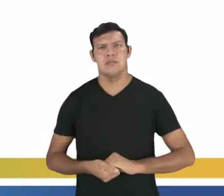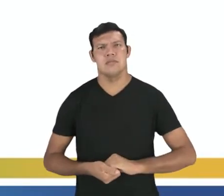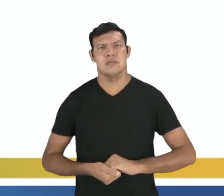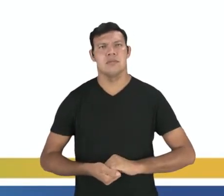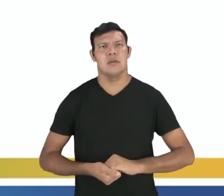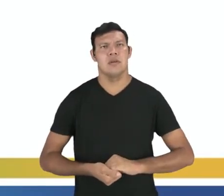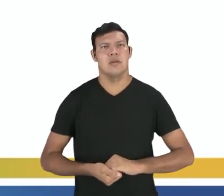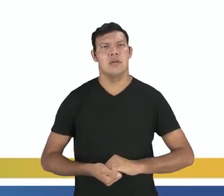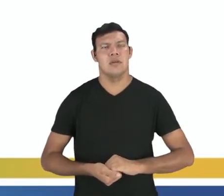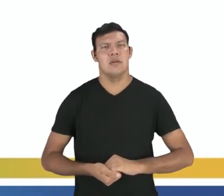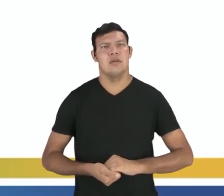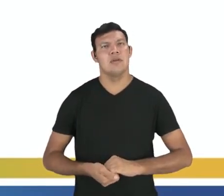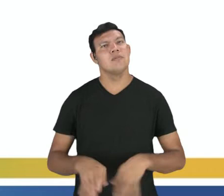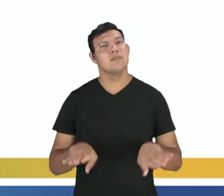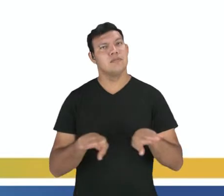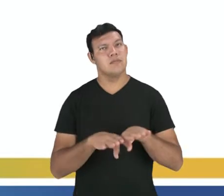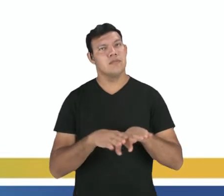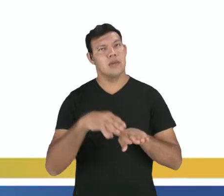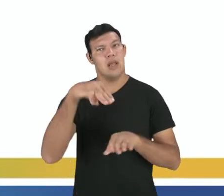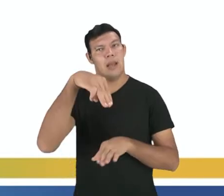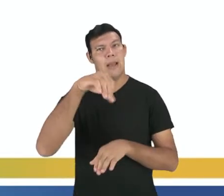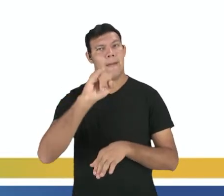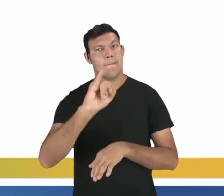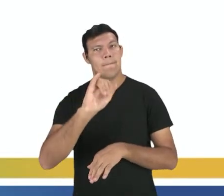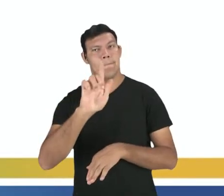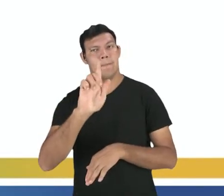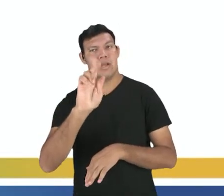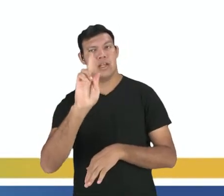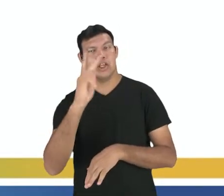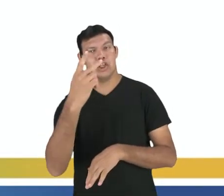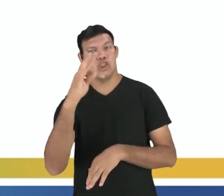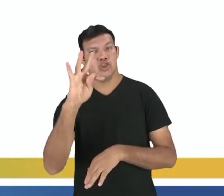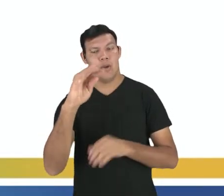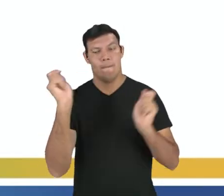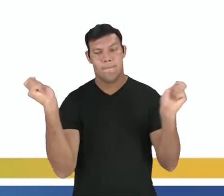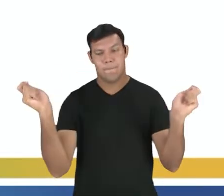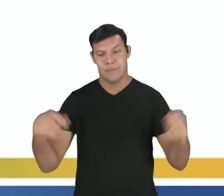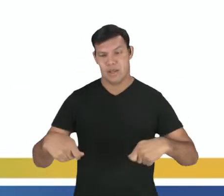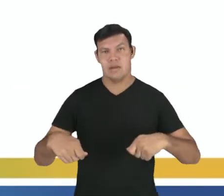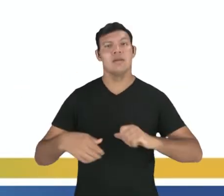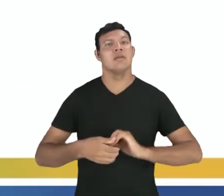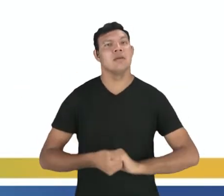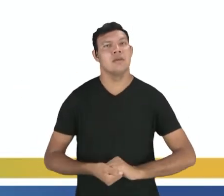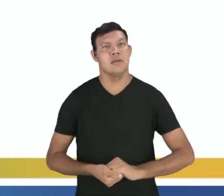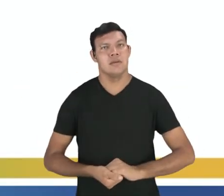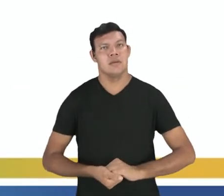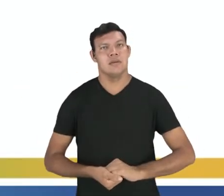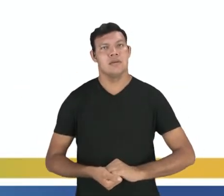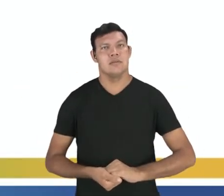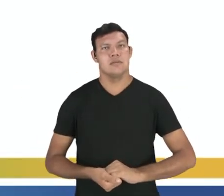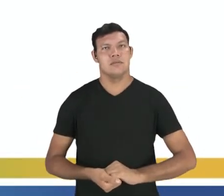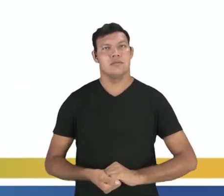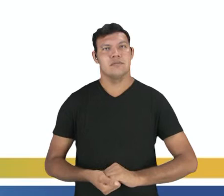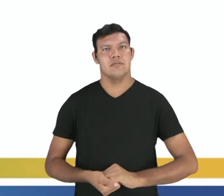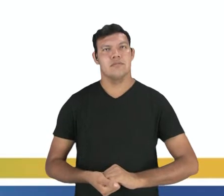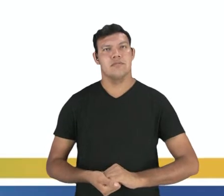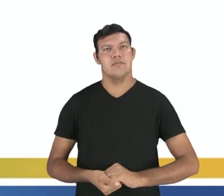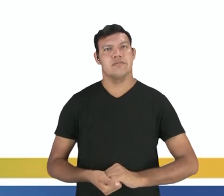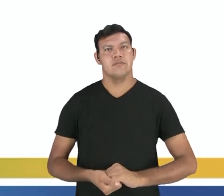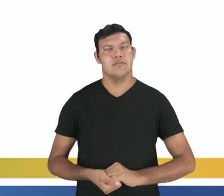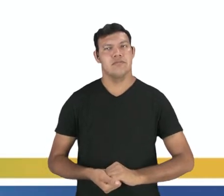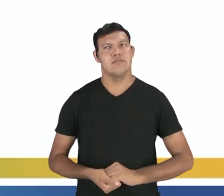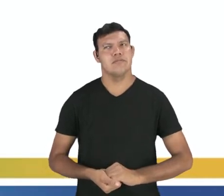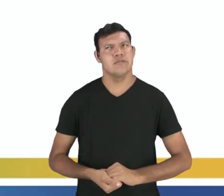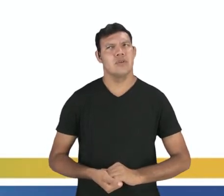provar. Também o might para possibilidade. It might rain today. Pode ser